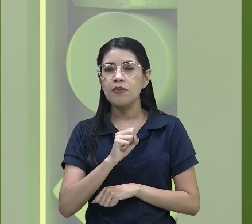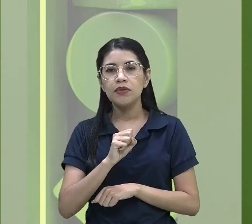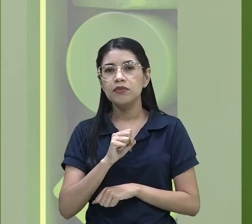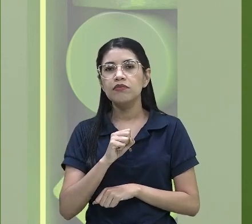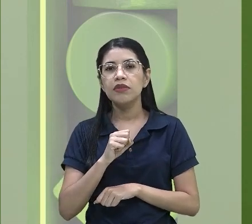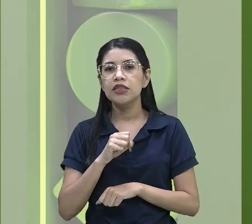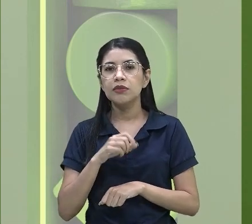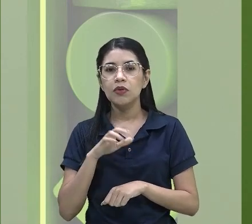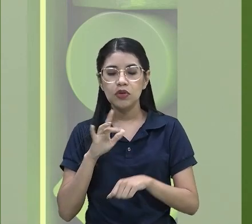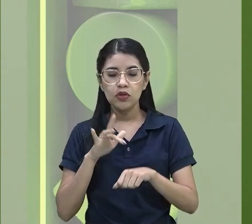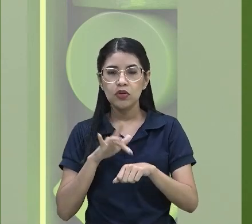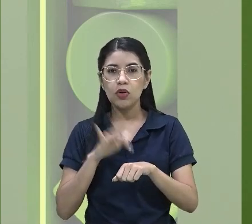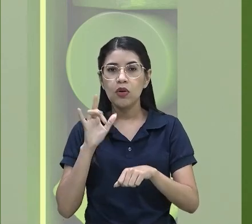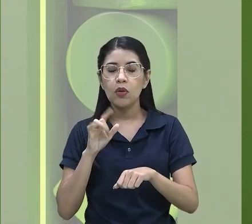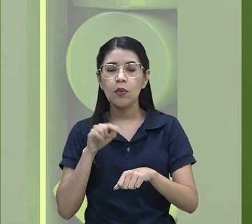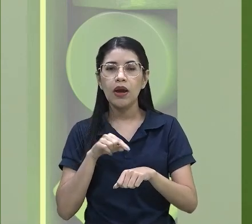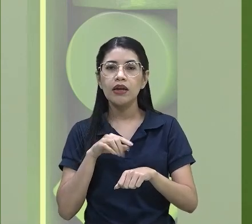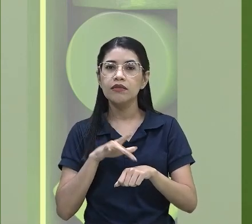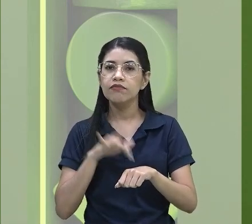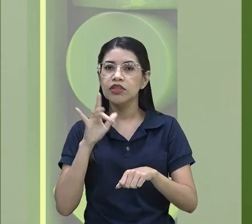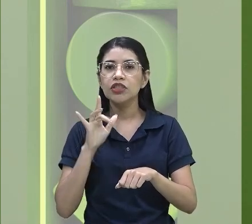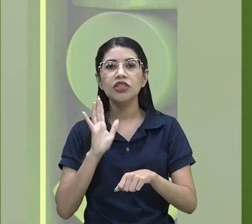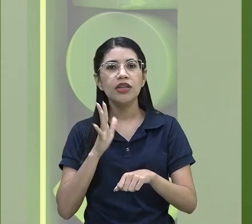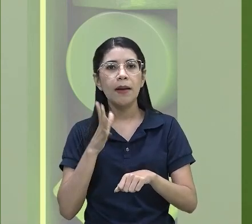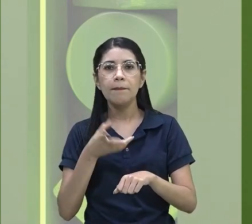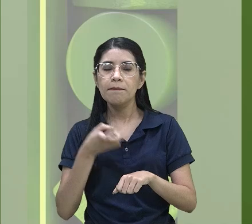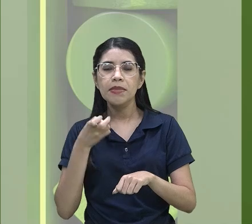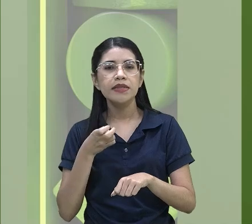quando você toca em um objeto quente, né,